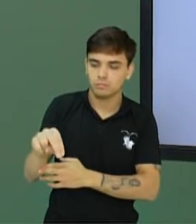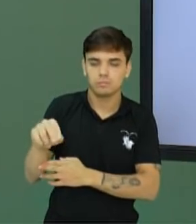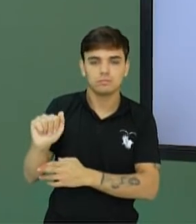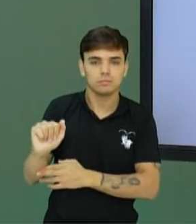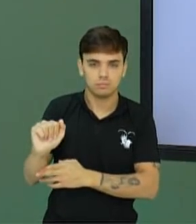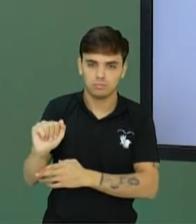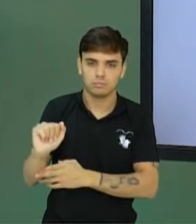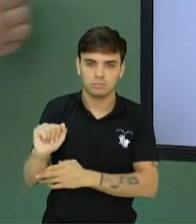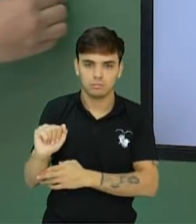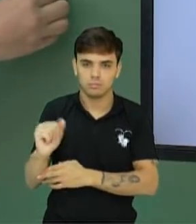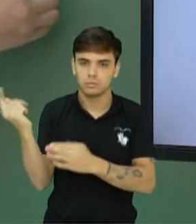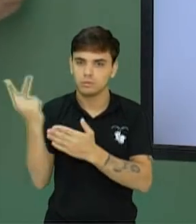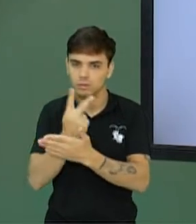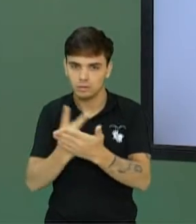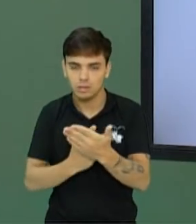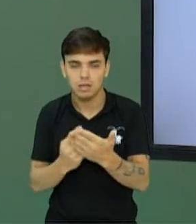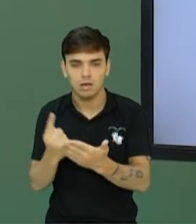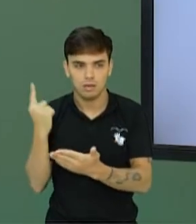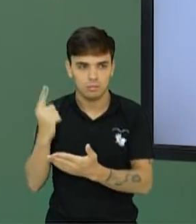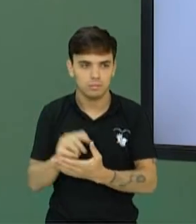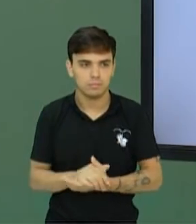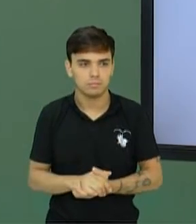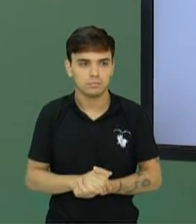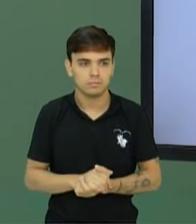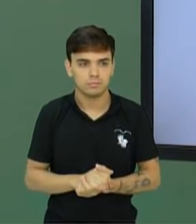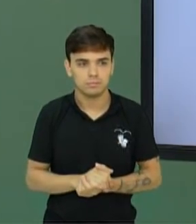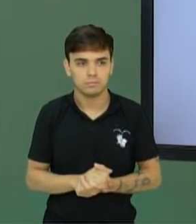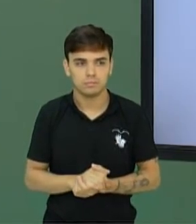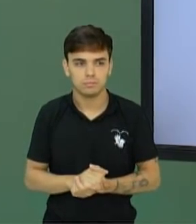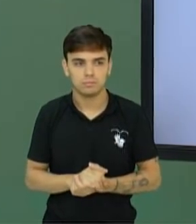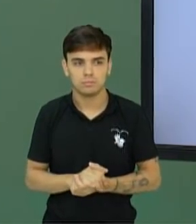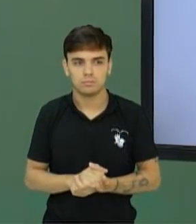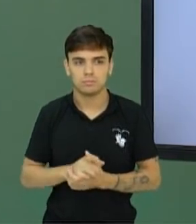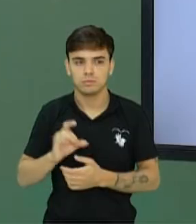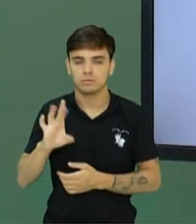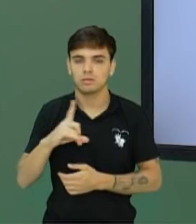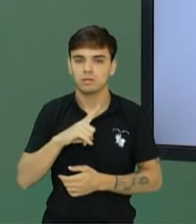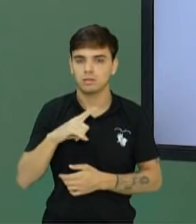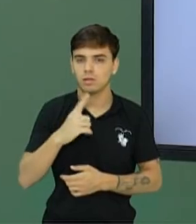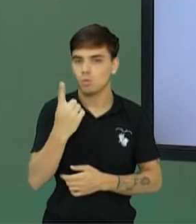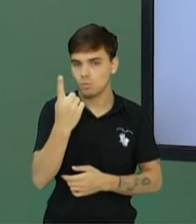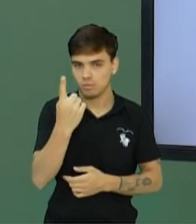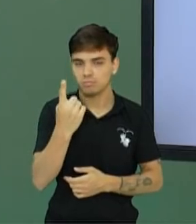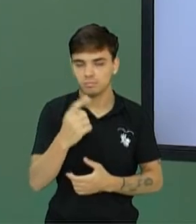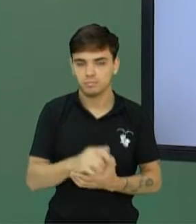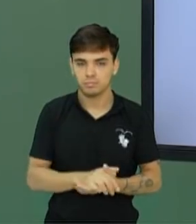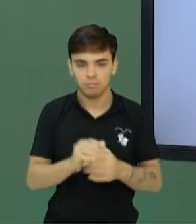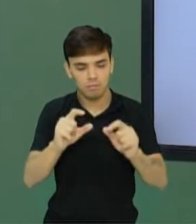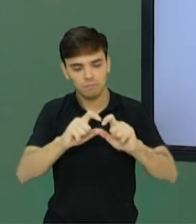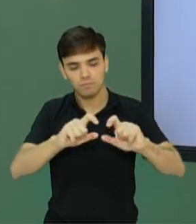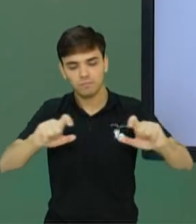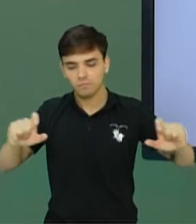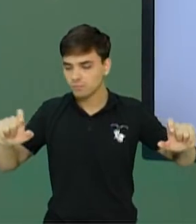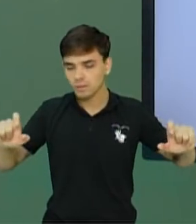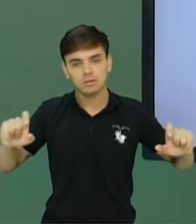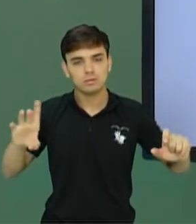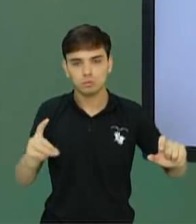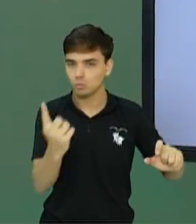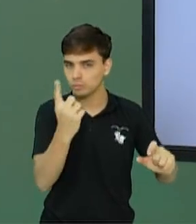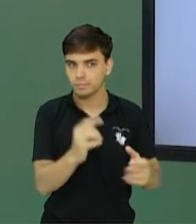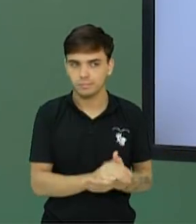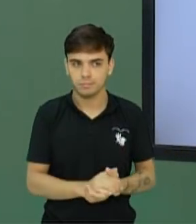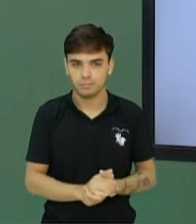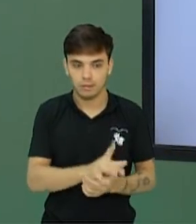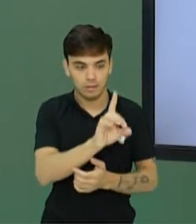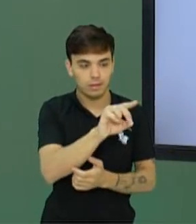ó. O RNA, ele possui apenas uma fita. O DNA tem 2.